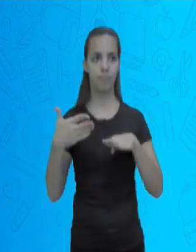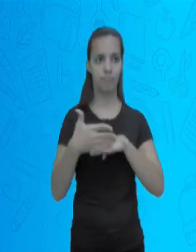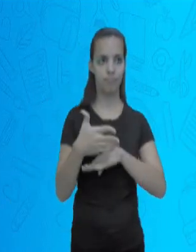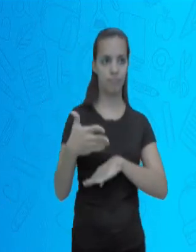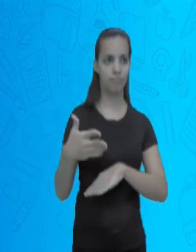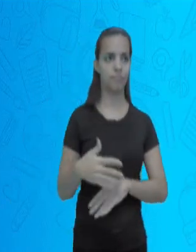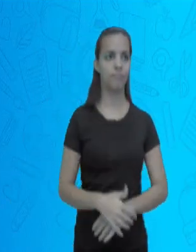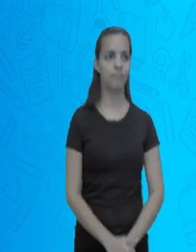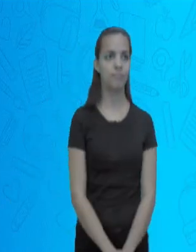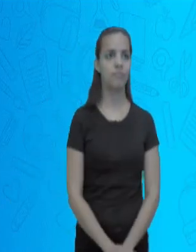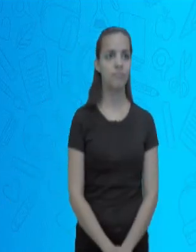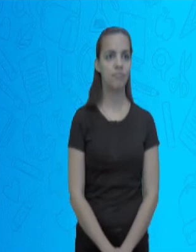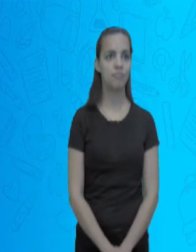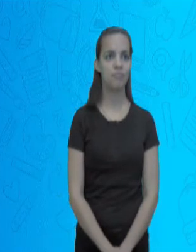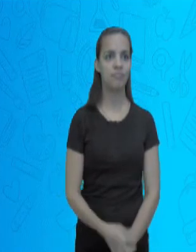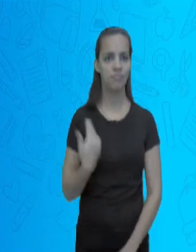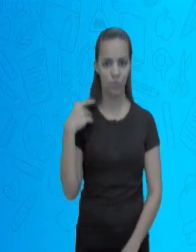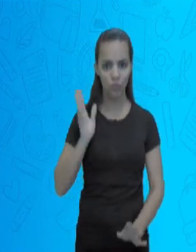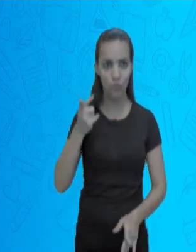Pensaram aí?